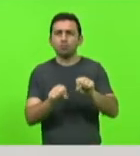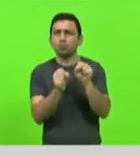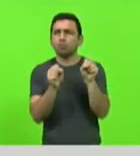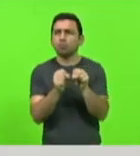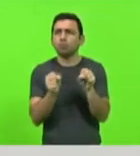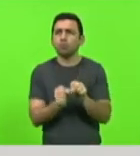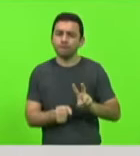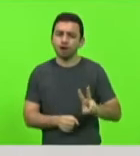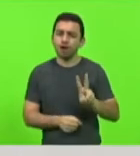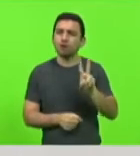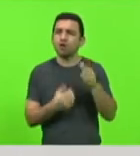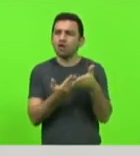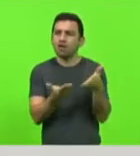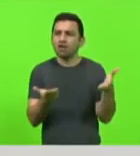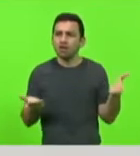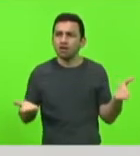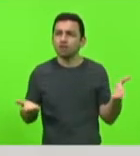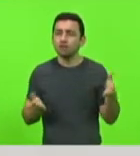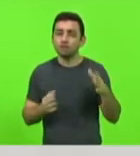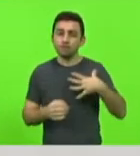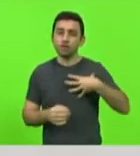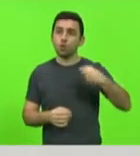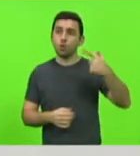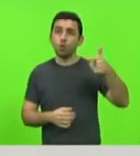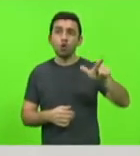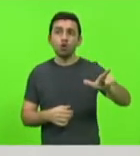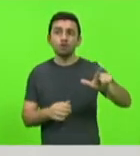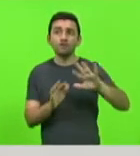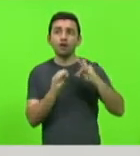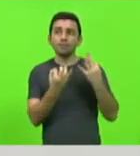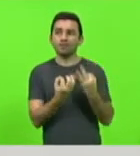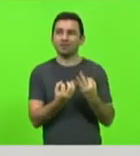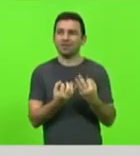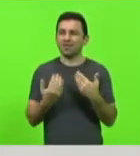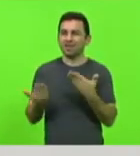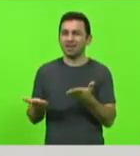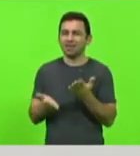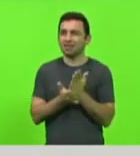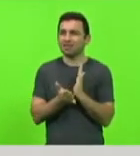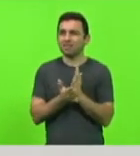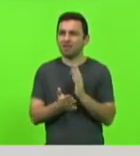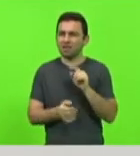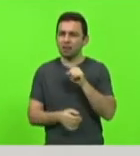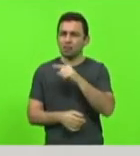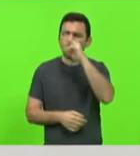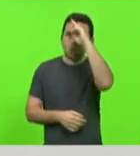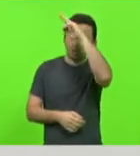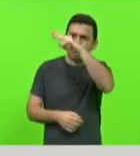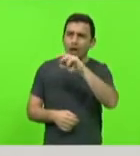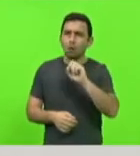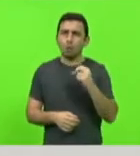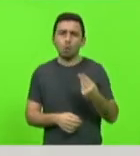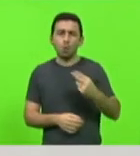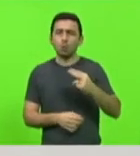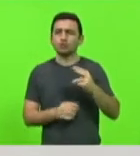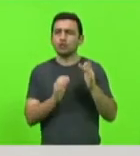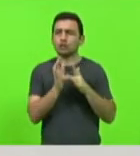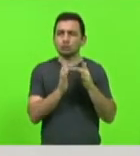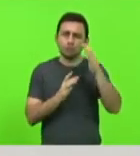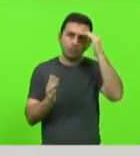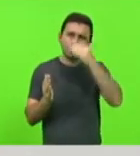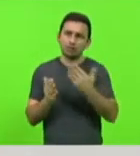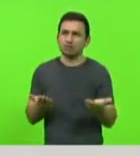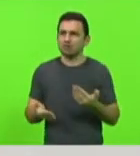valores dos filhos dos outros. Porque ele não tem nada a ver se o cara é Bolsonaro, se o cara é cristão, se o cara... Quem